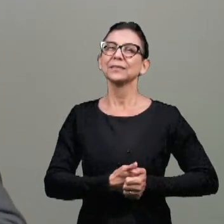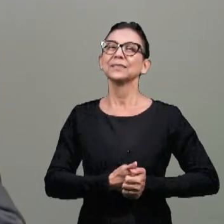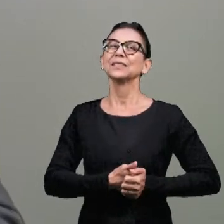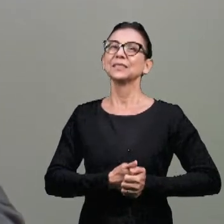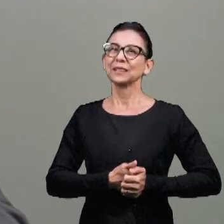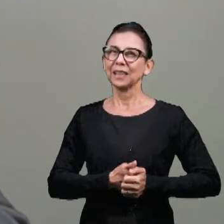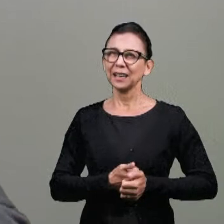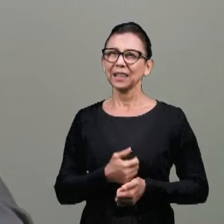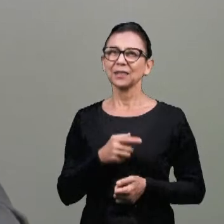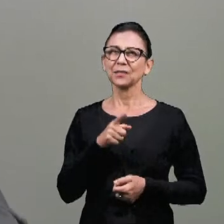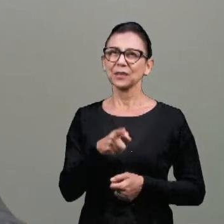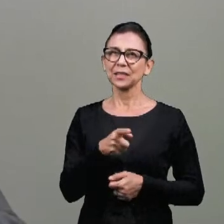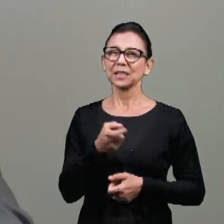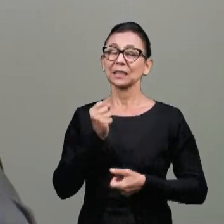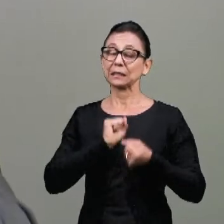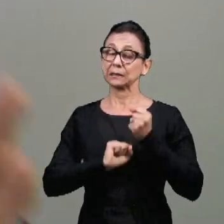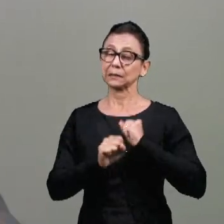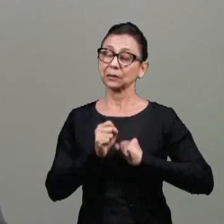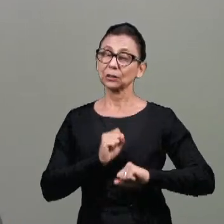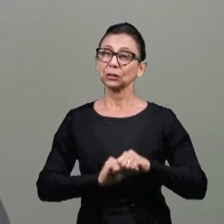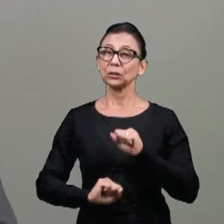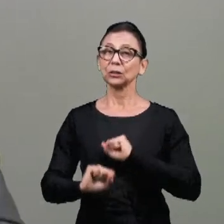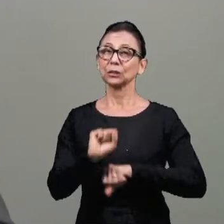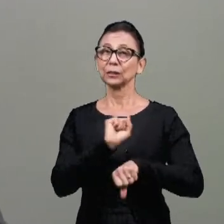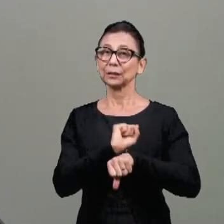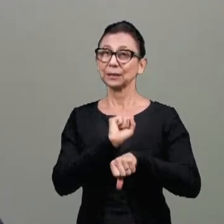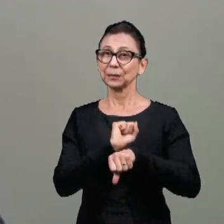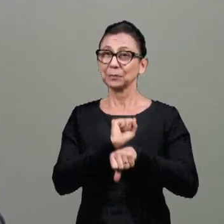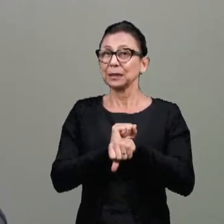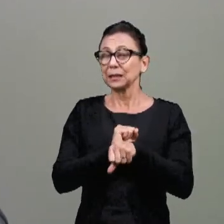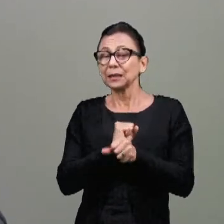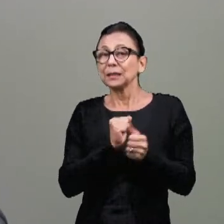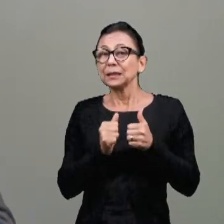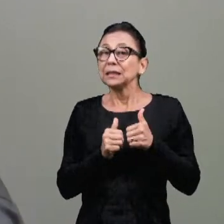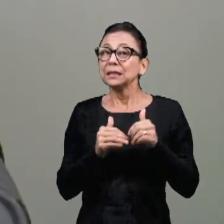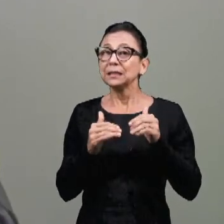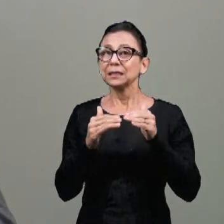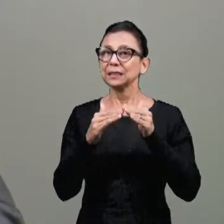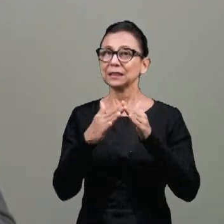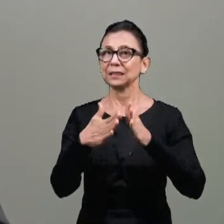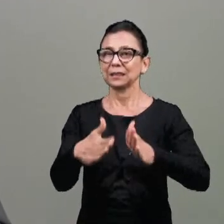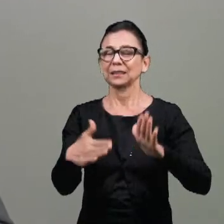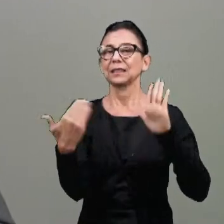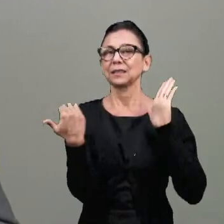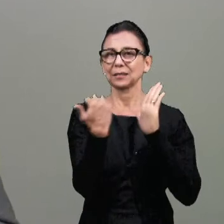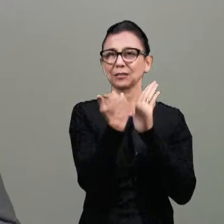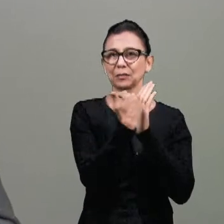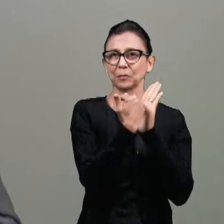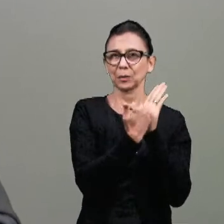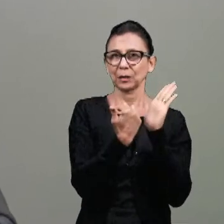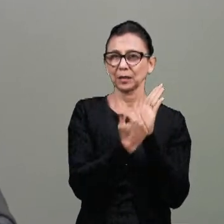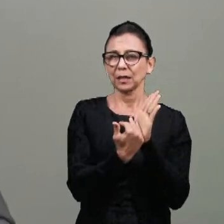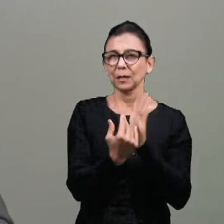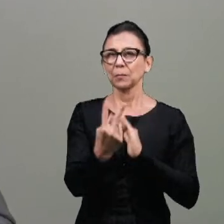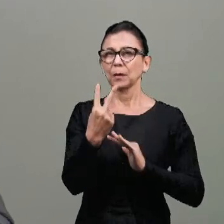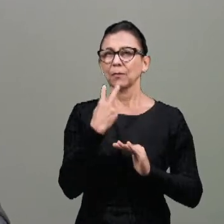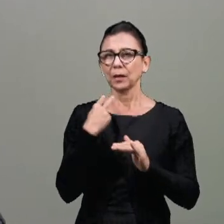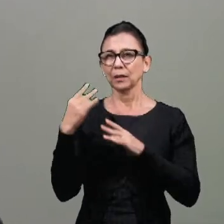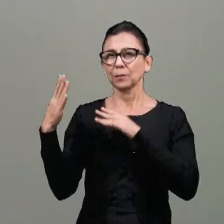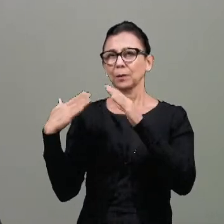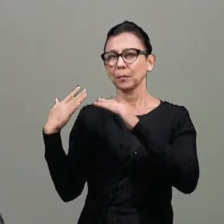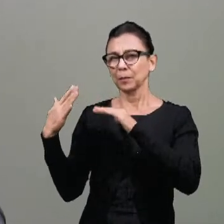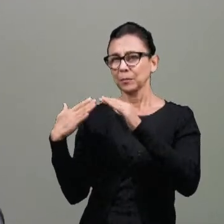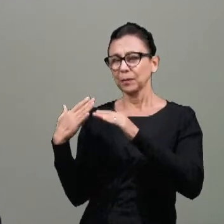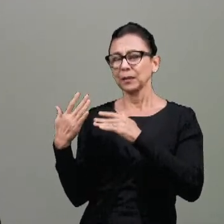seu celular, seu tablet, computador, Smart TV ligado para participar com a gente desse bate-papo, dessa conversa que a